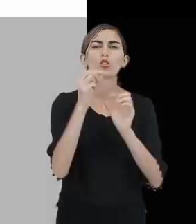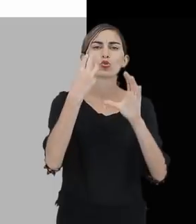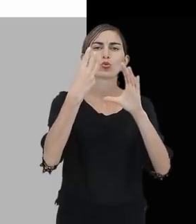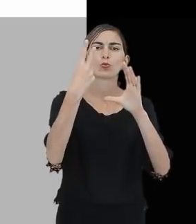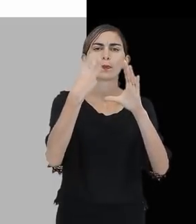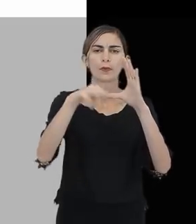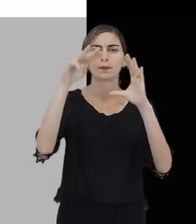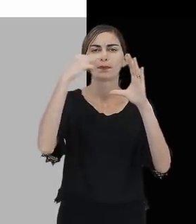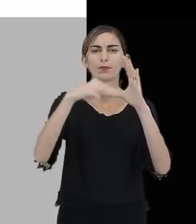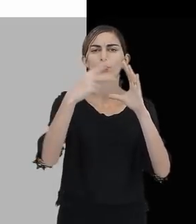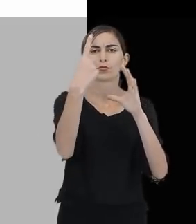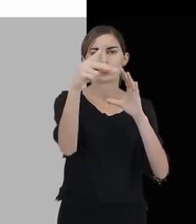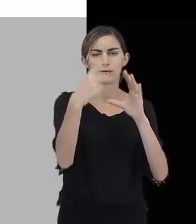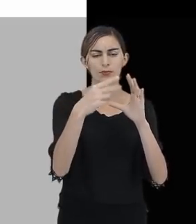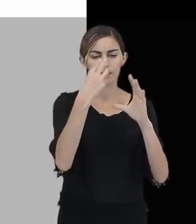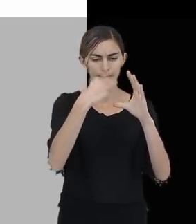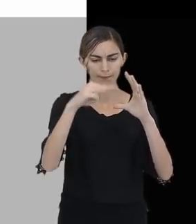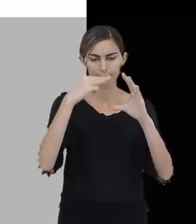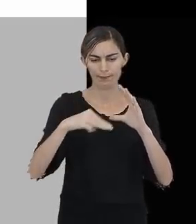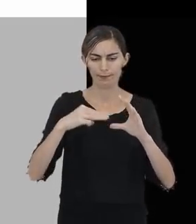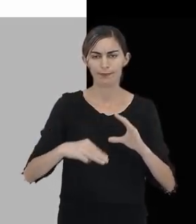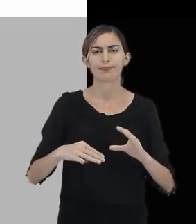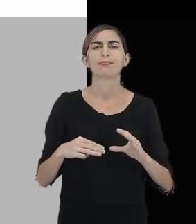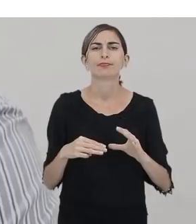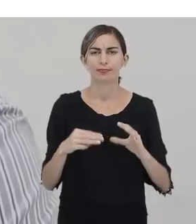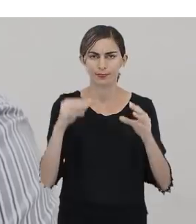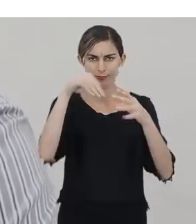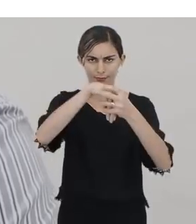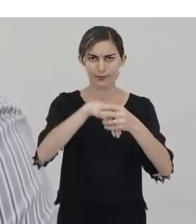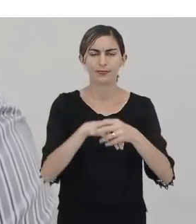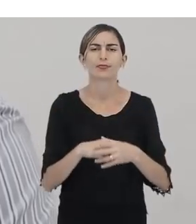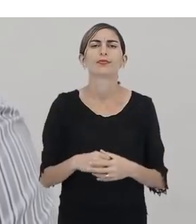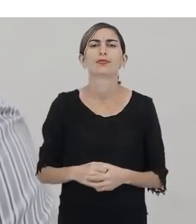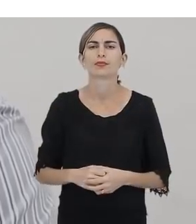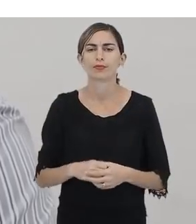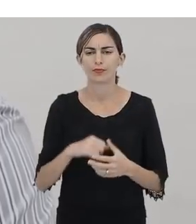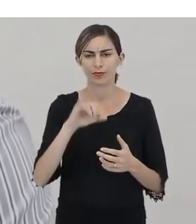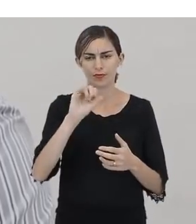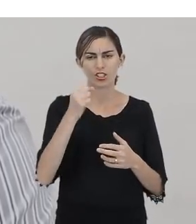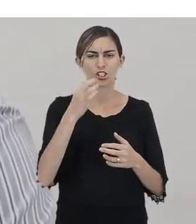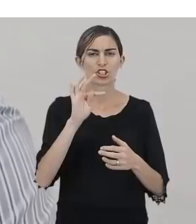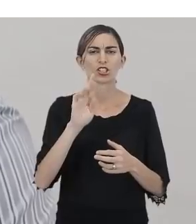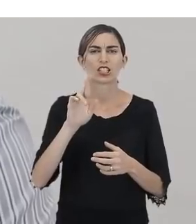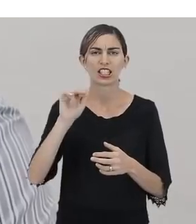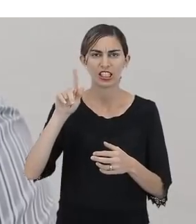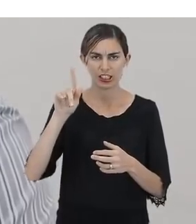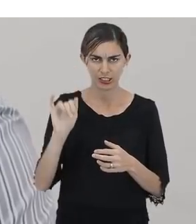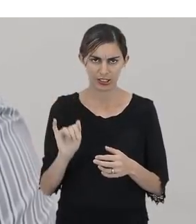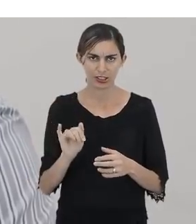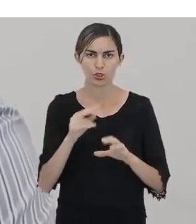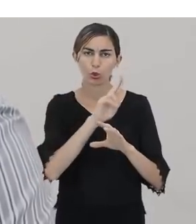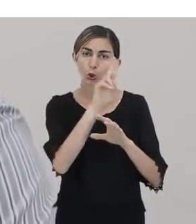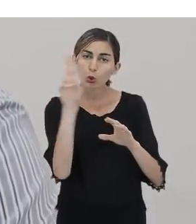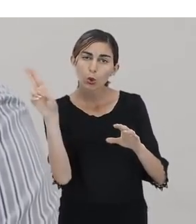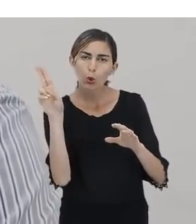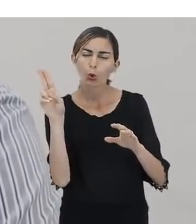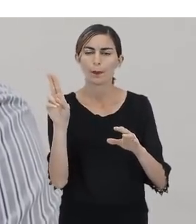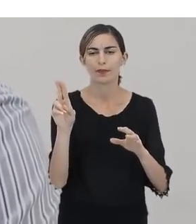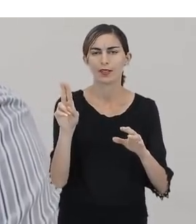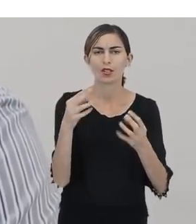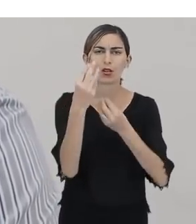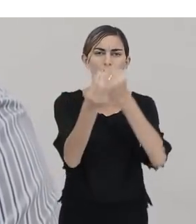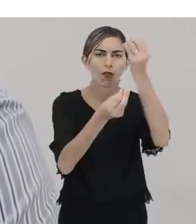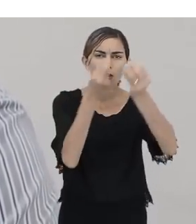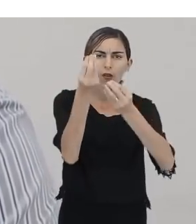as suas mensagens, as mensagens da sua aplicação. Então, string name, certo? Então você vai colocar o nome da